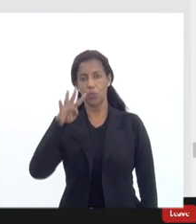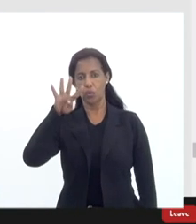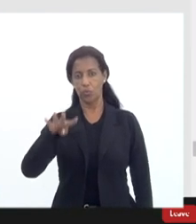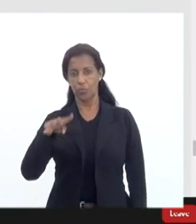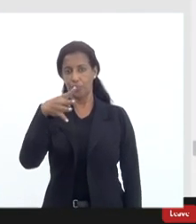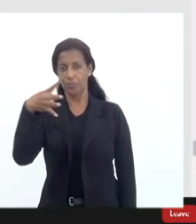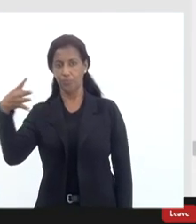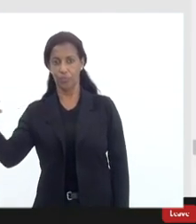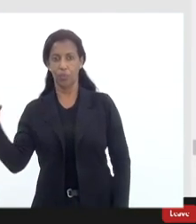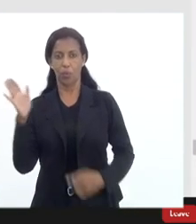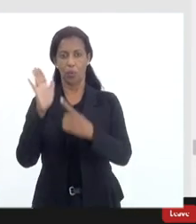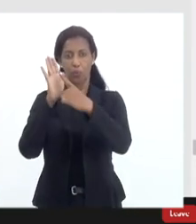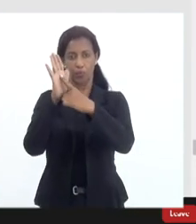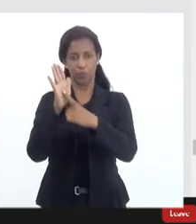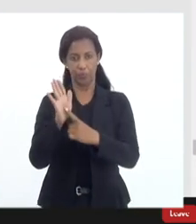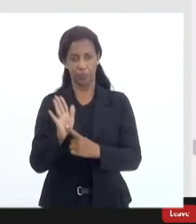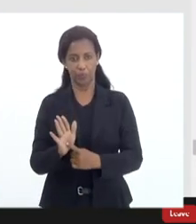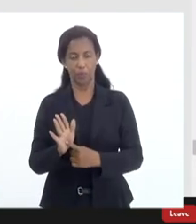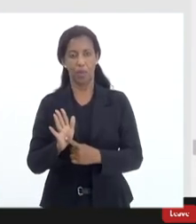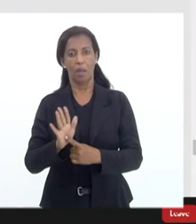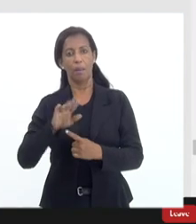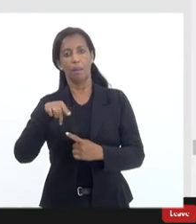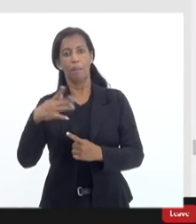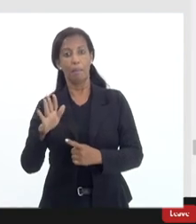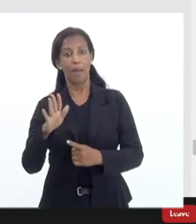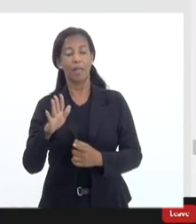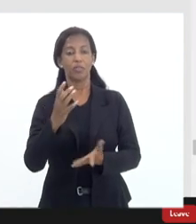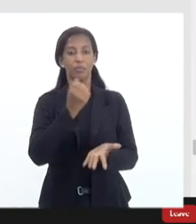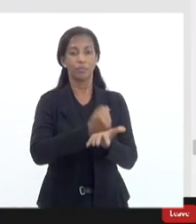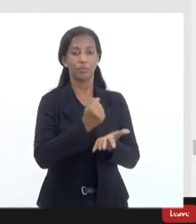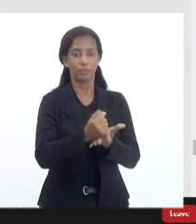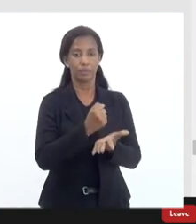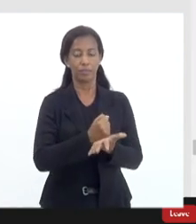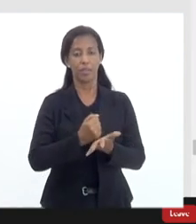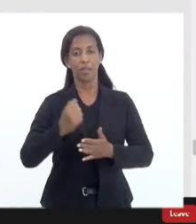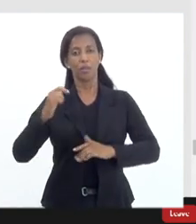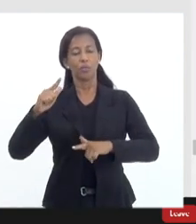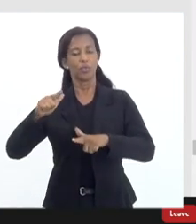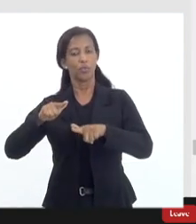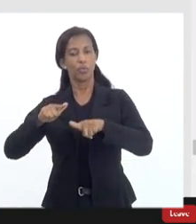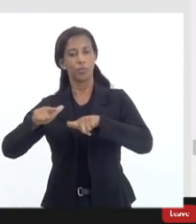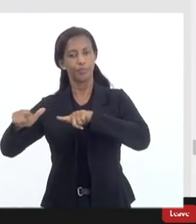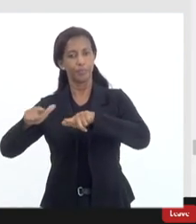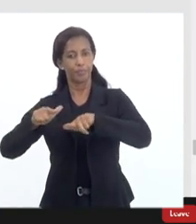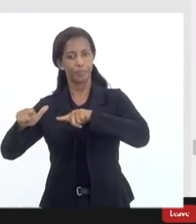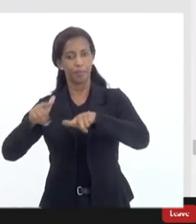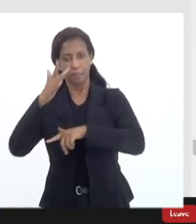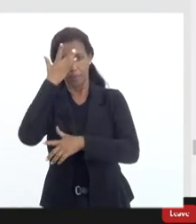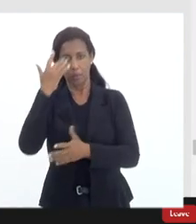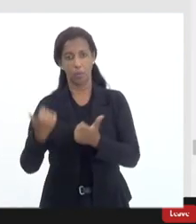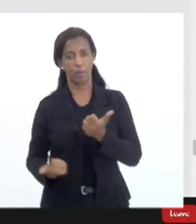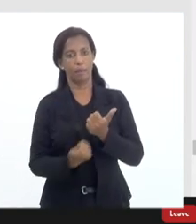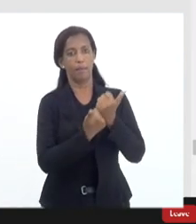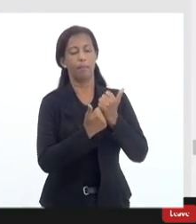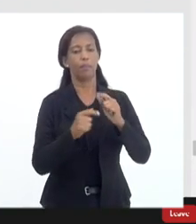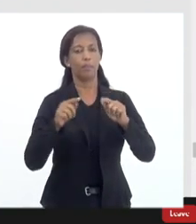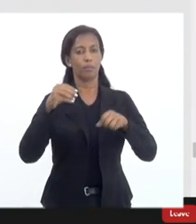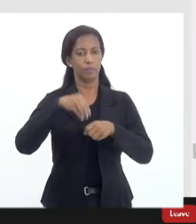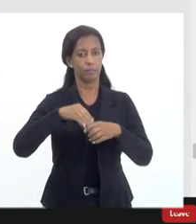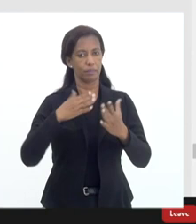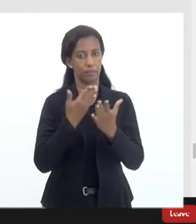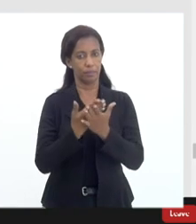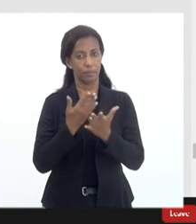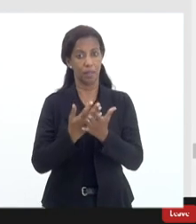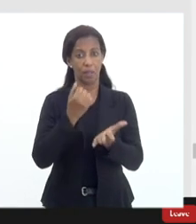não prolongar aqui essa minha fala, mas a contratação de profissionais para funções administrativas e de apoio escolar é muito importante.